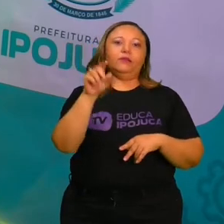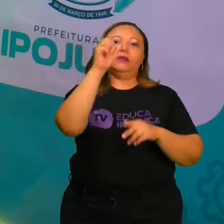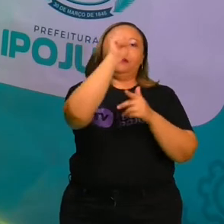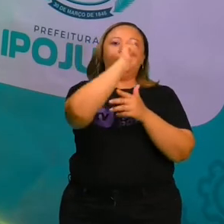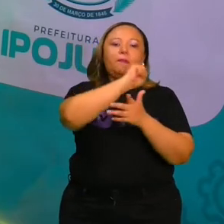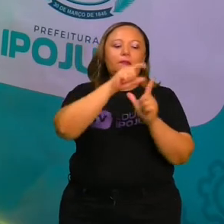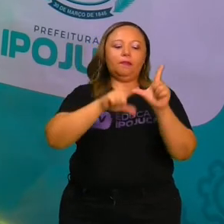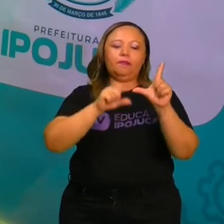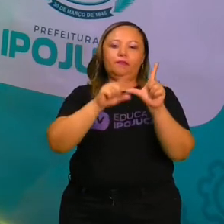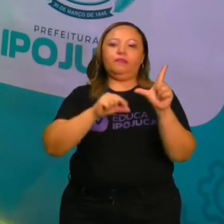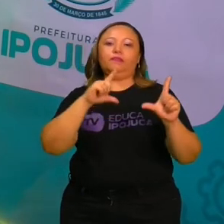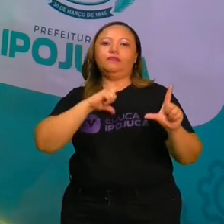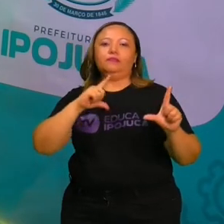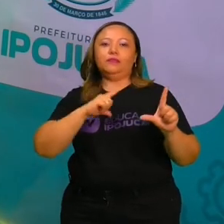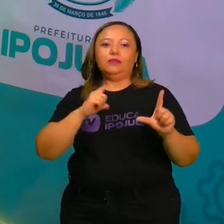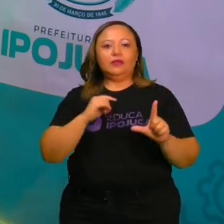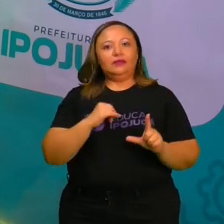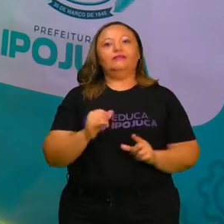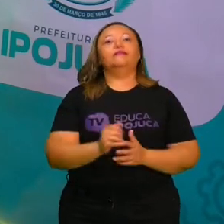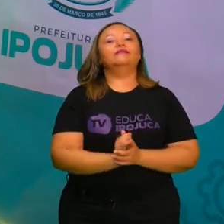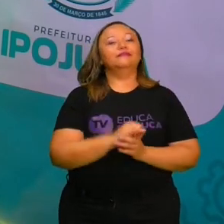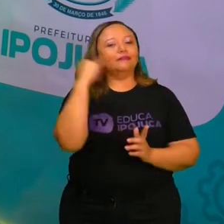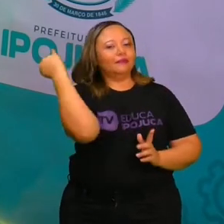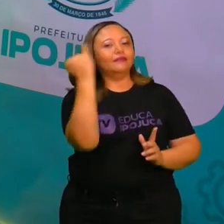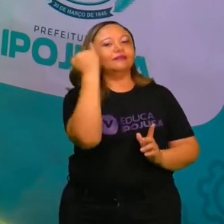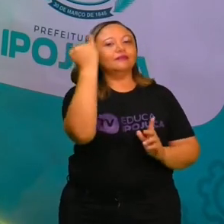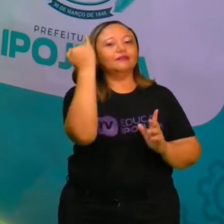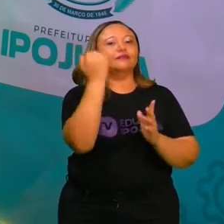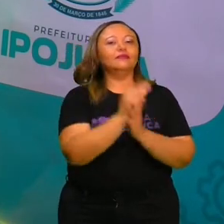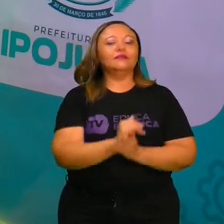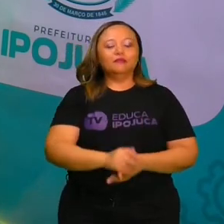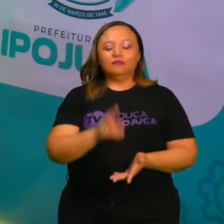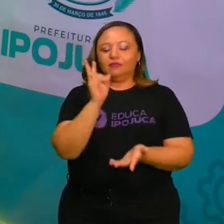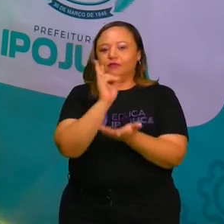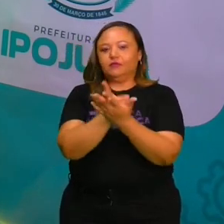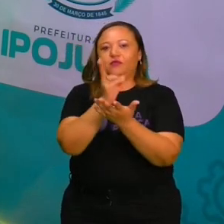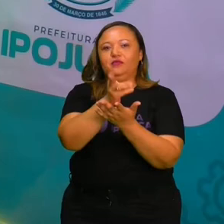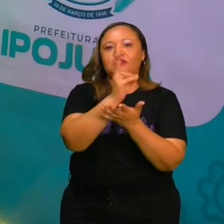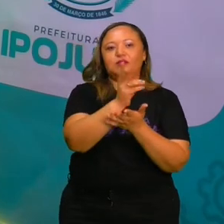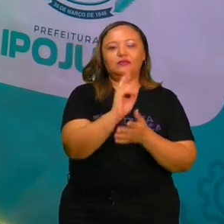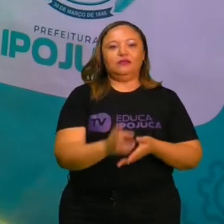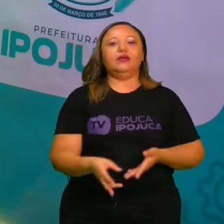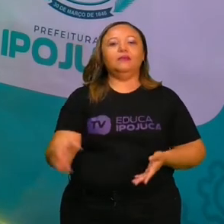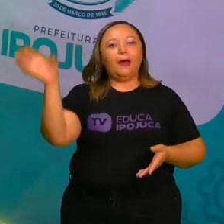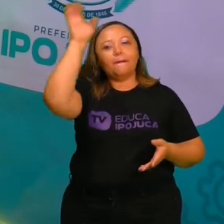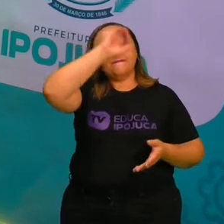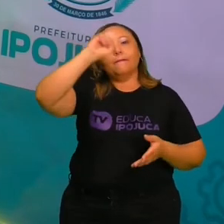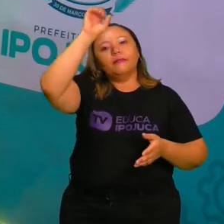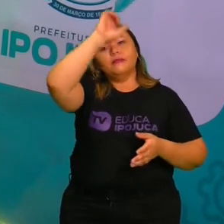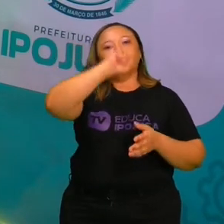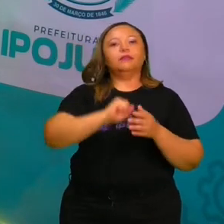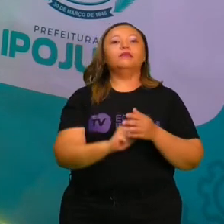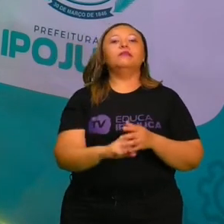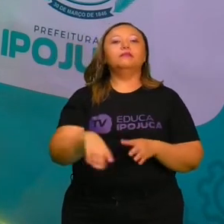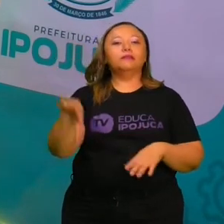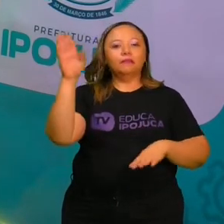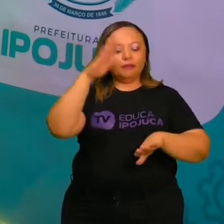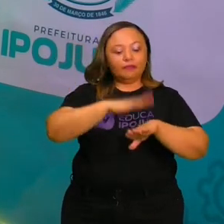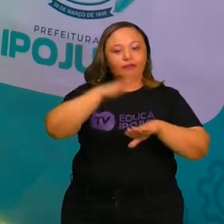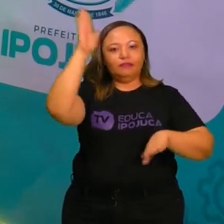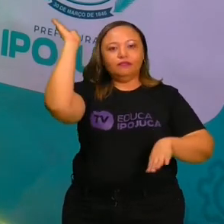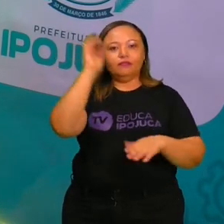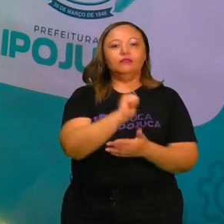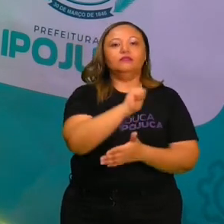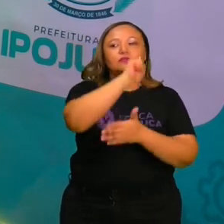bem interessante. Mas vamos seguindo aqui para aprendermos um pouquinho sobre o nosso alfabeto, né?